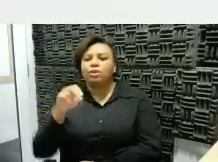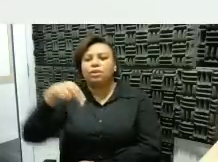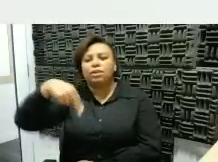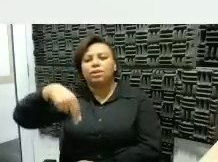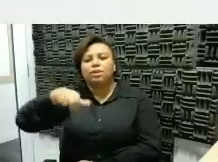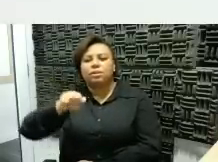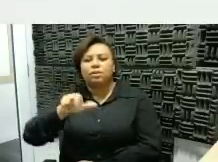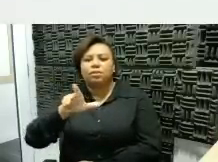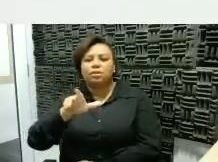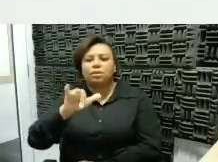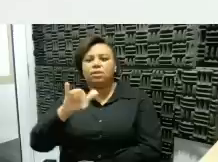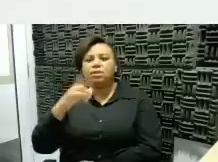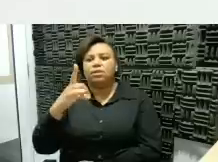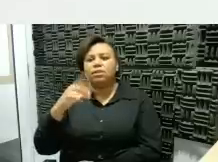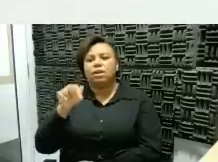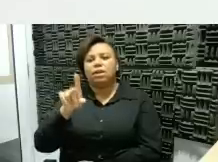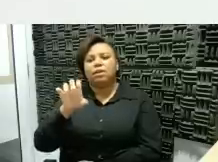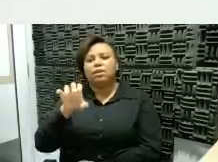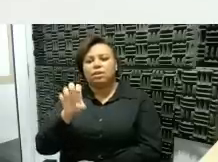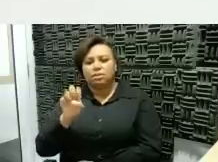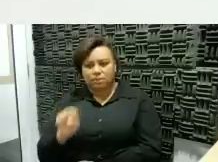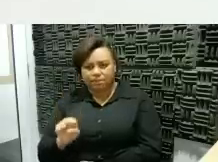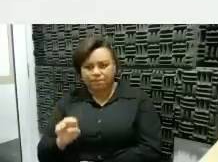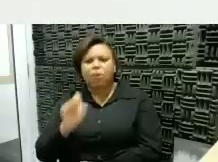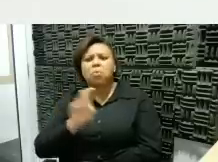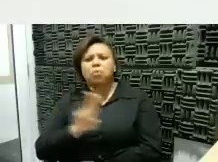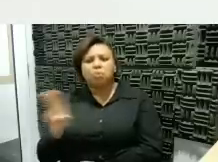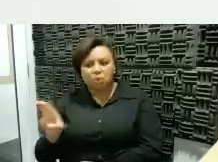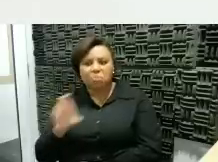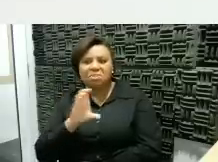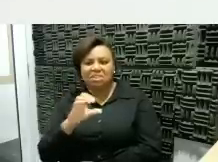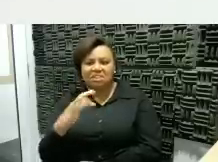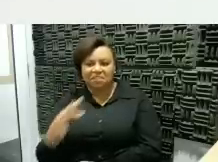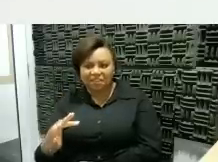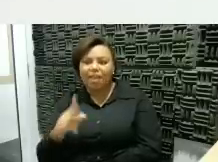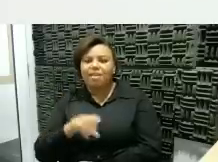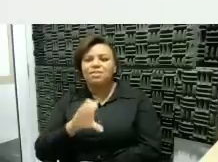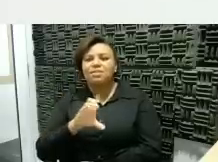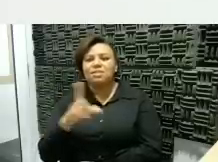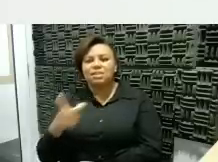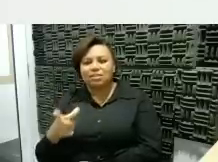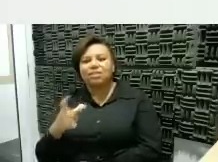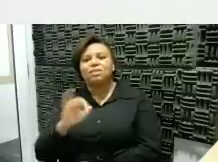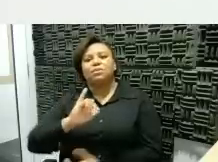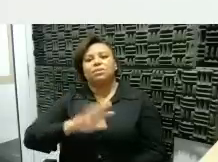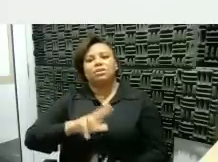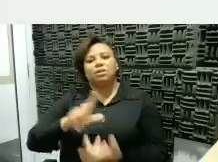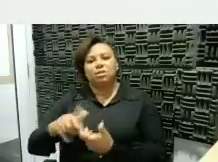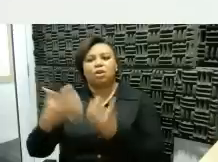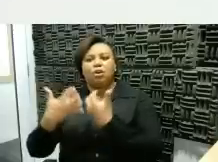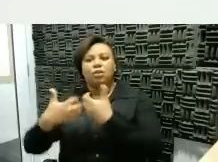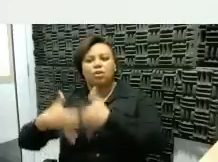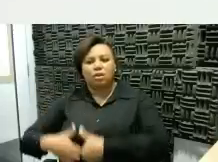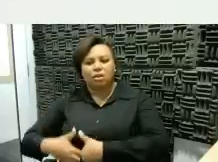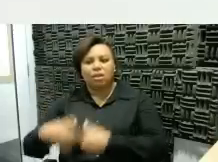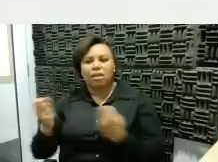funcionalidade então o nome da cif é classificação internacional de funcionalidade incapacidade e saúde